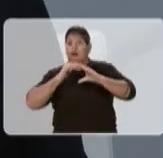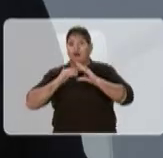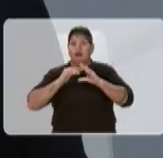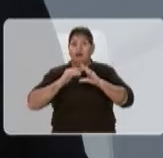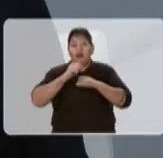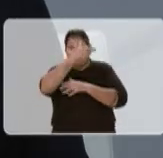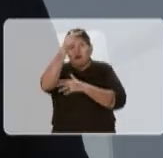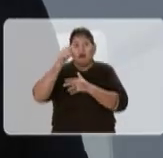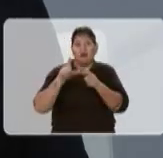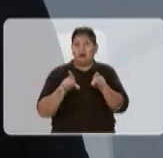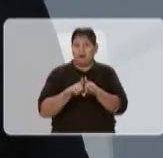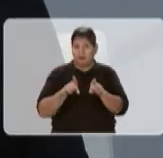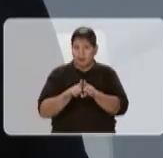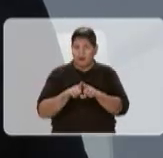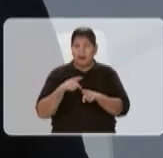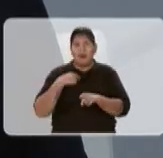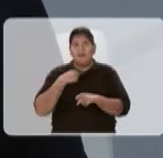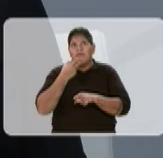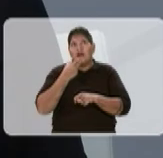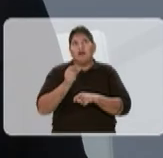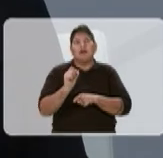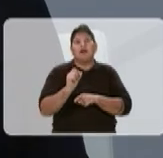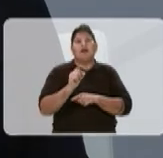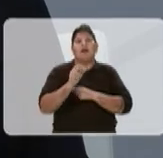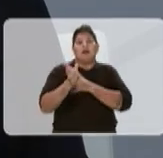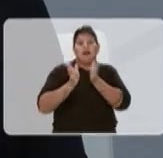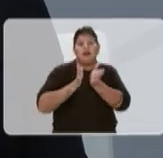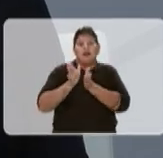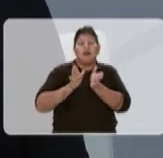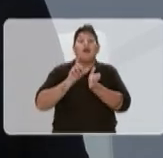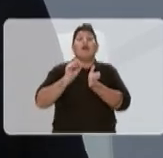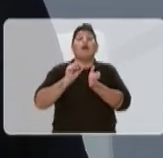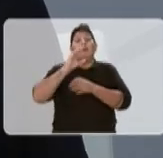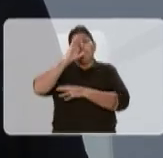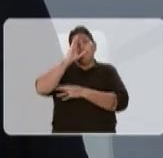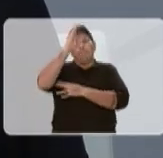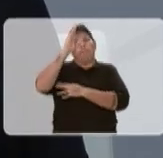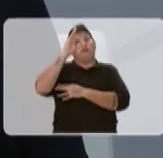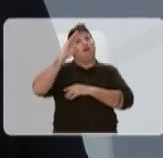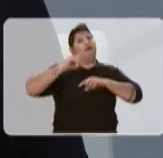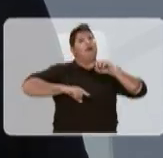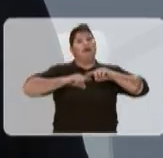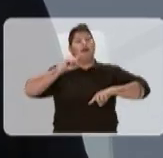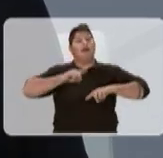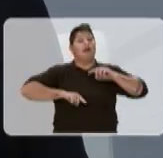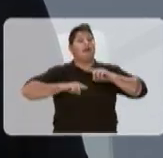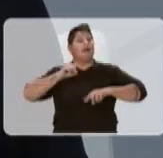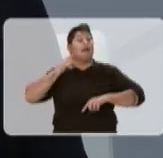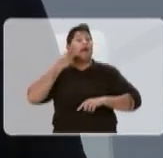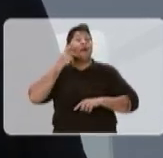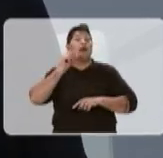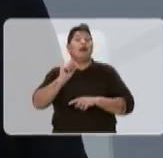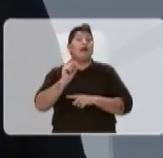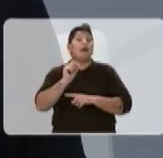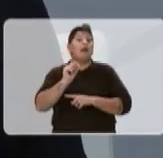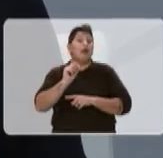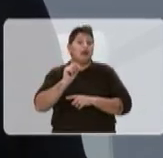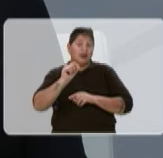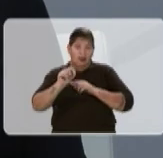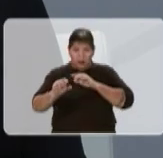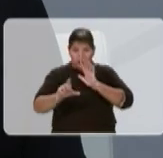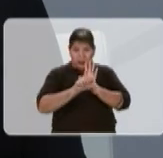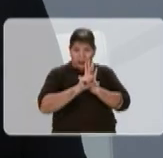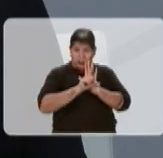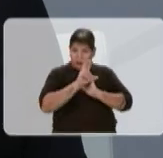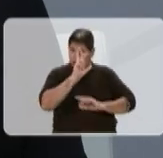que a acessibilidade é o principal elemento para que a lei de cotas, conhecida